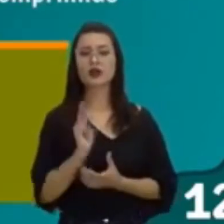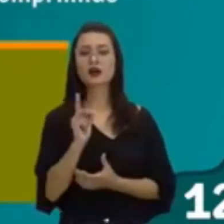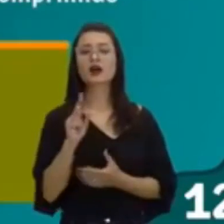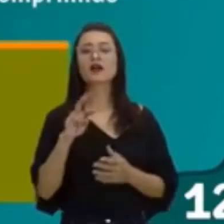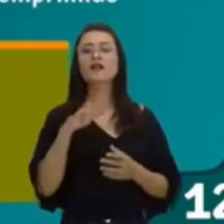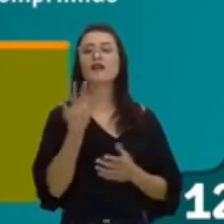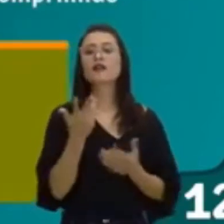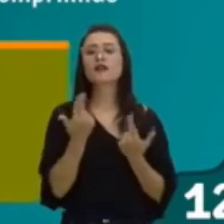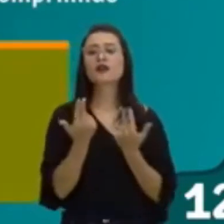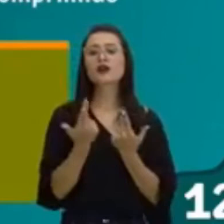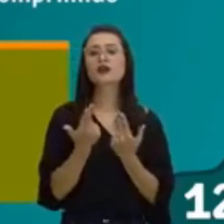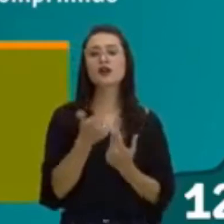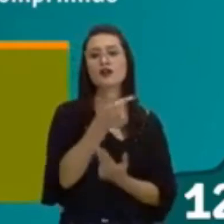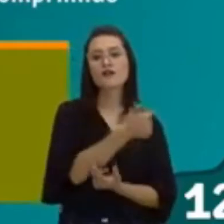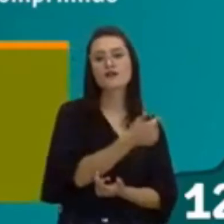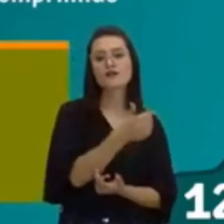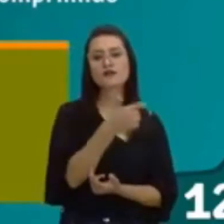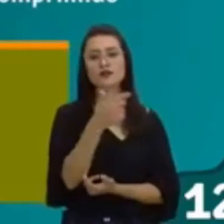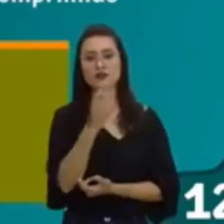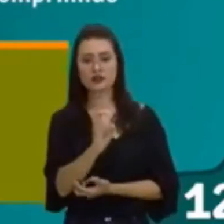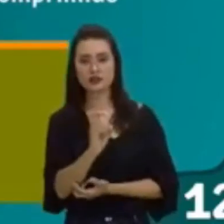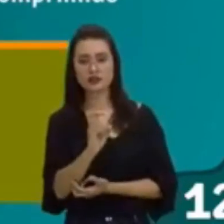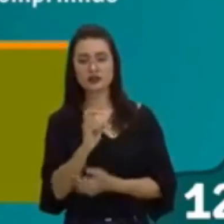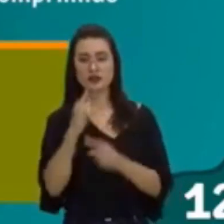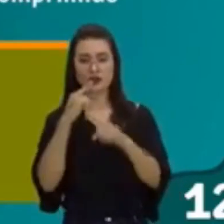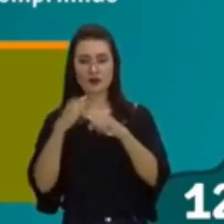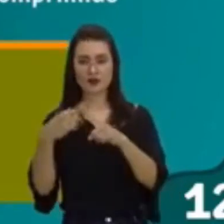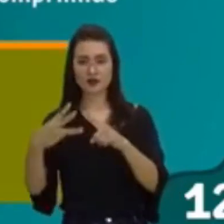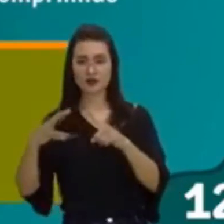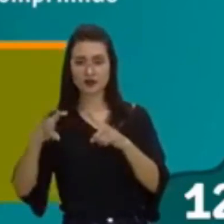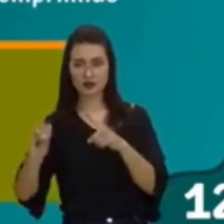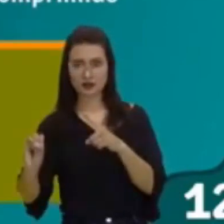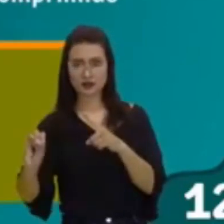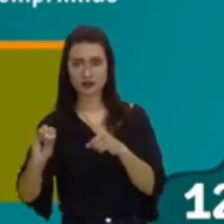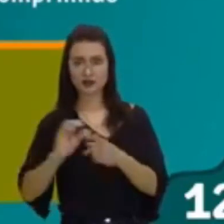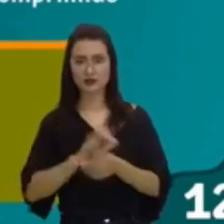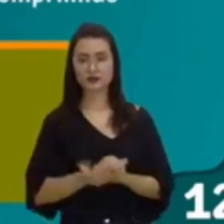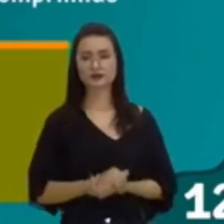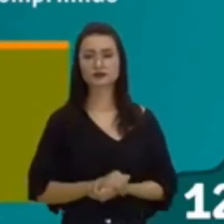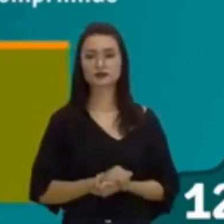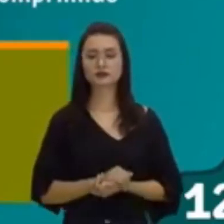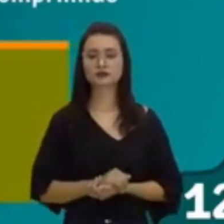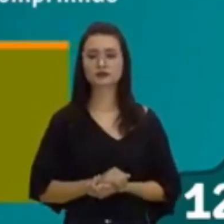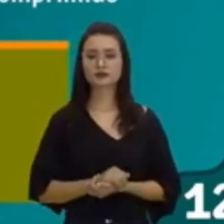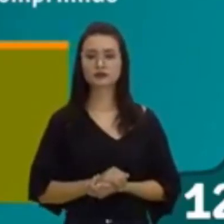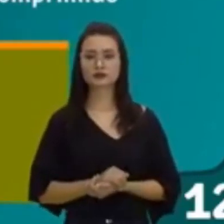é 25 vezes 30, que é o valor dessa força aqui? 25 vezes 30.